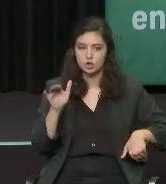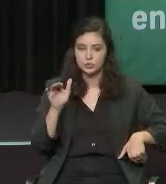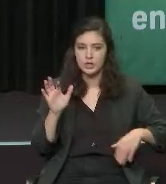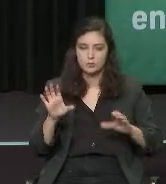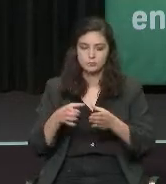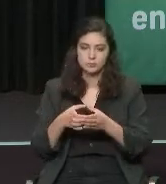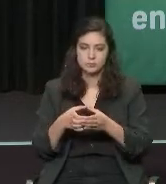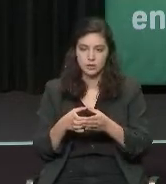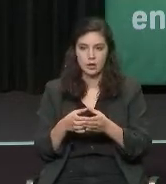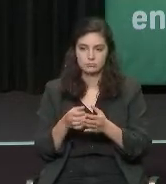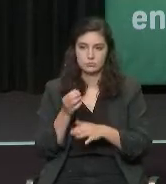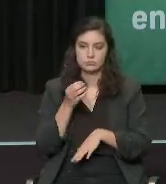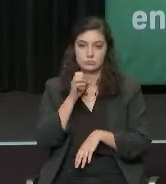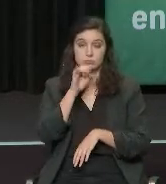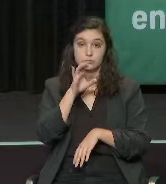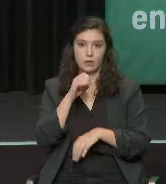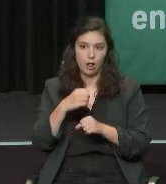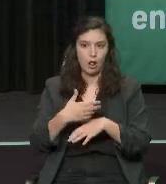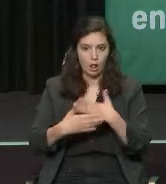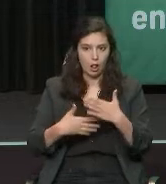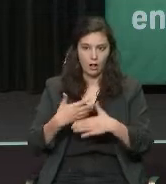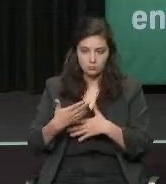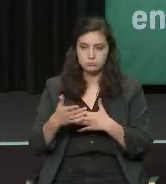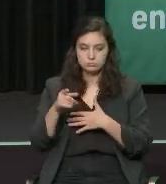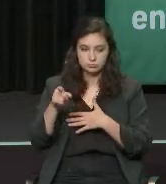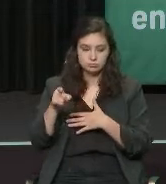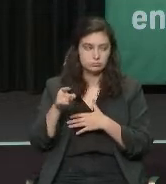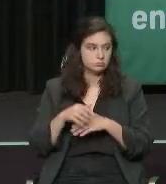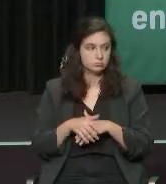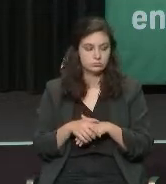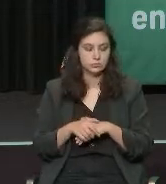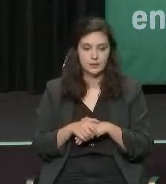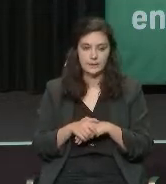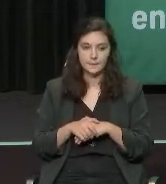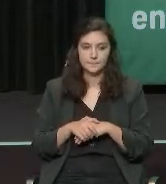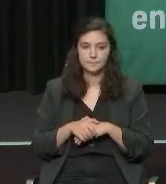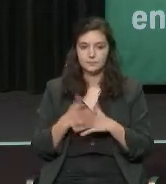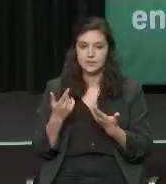a Agência Espacial Egípcia. É muito impressionante o trabalho que estão ali a desenvolver.